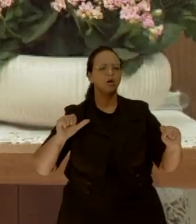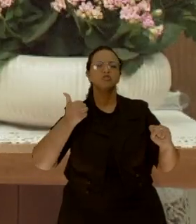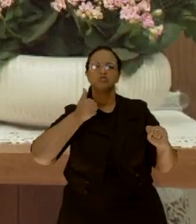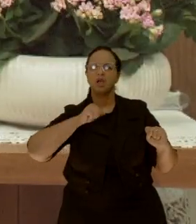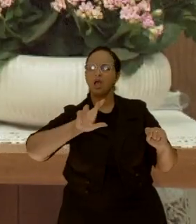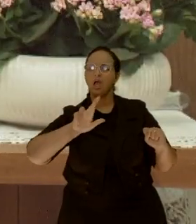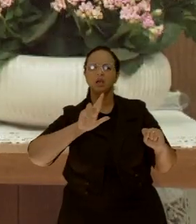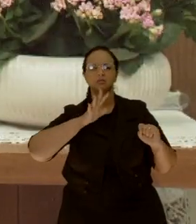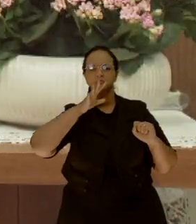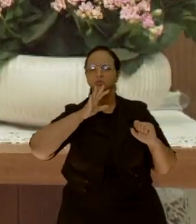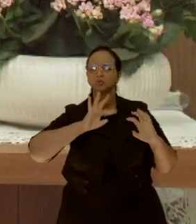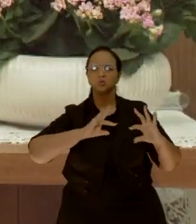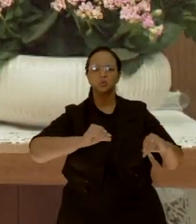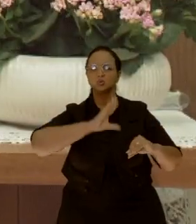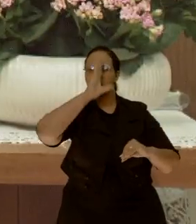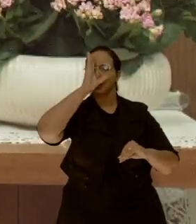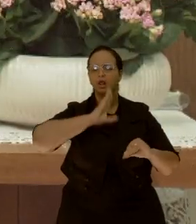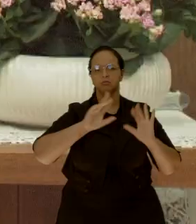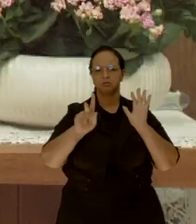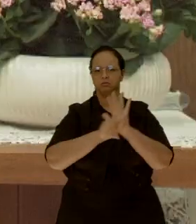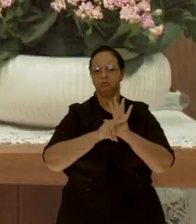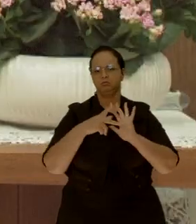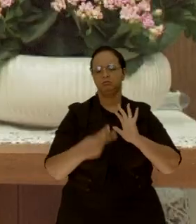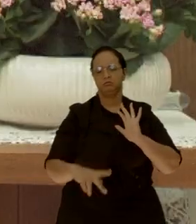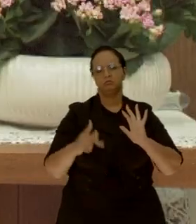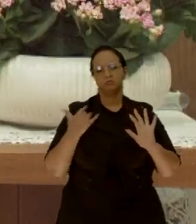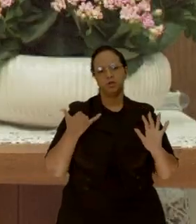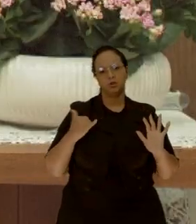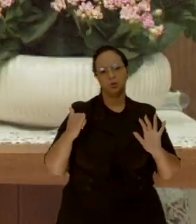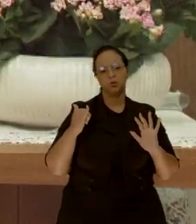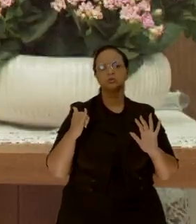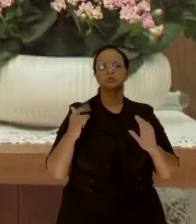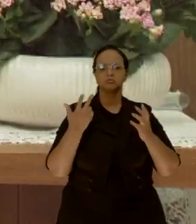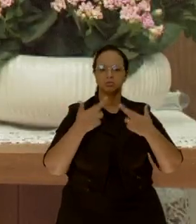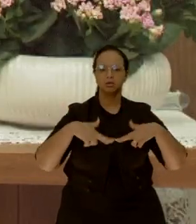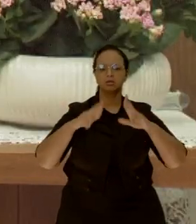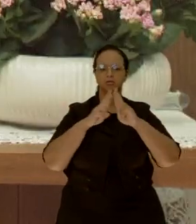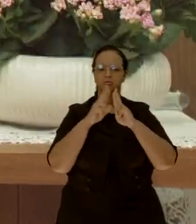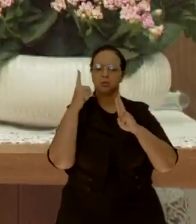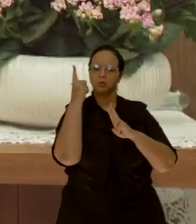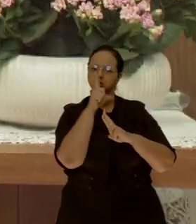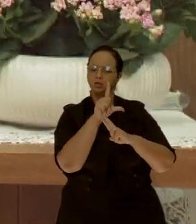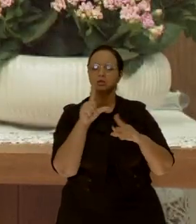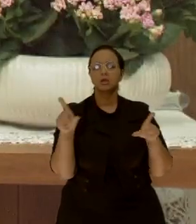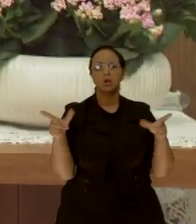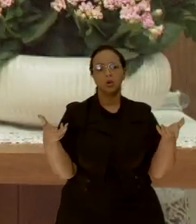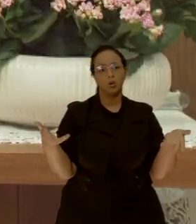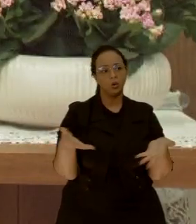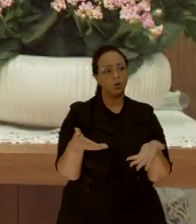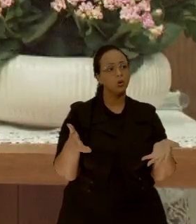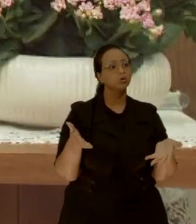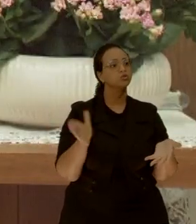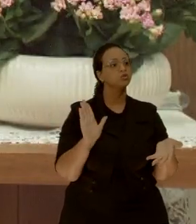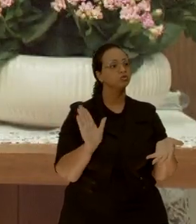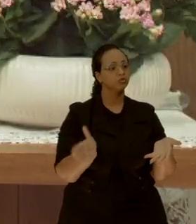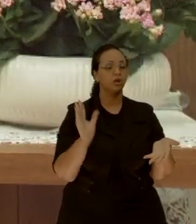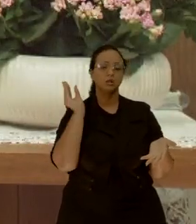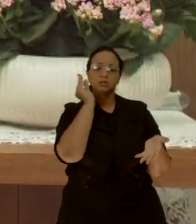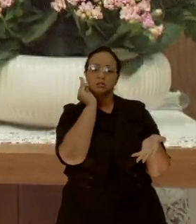quiser. Então nós temos isso. Hoje estamos empenhados, já temos um processo